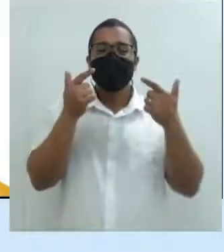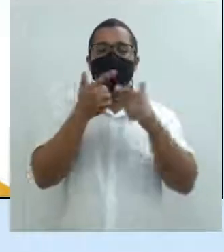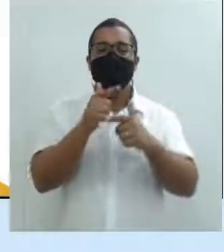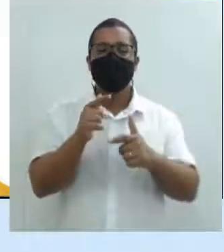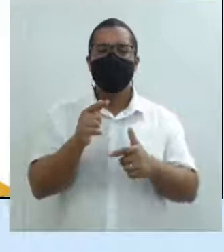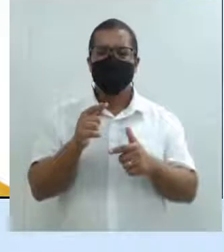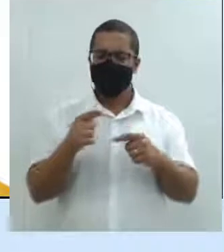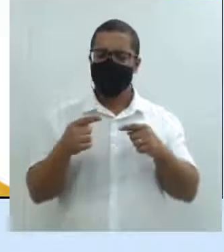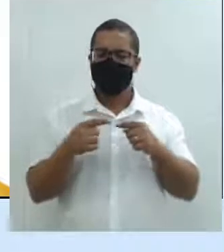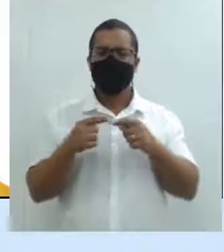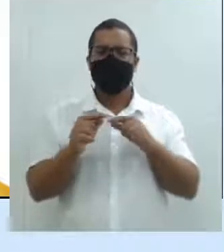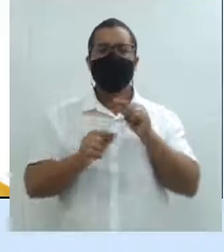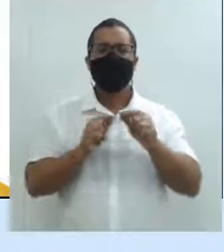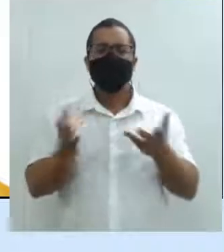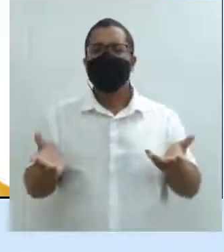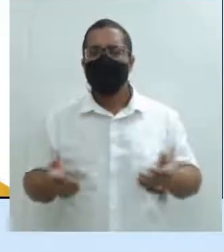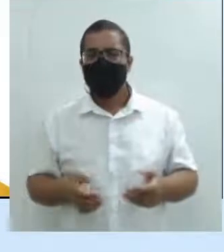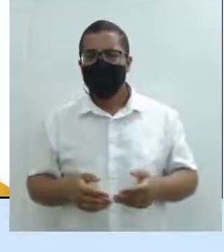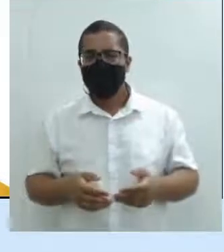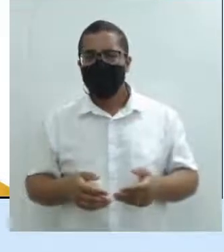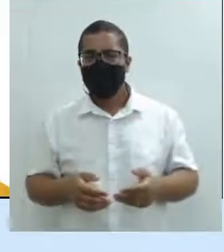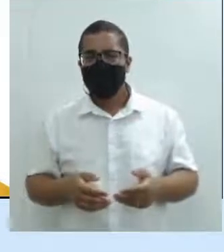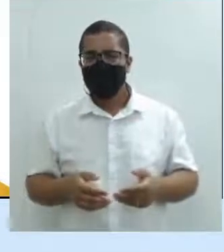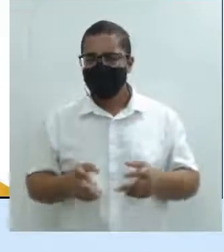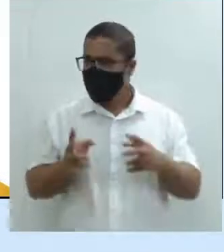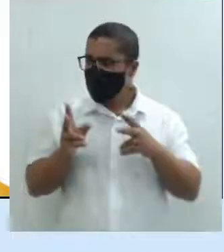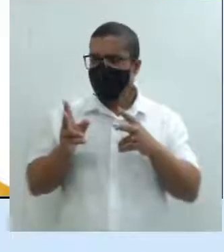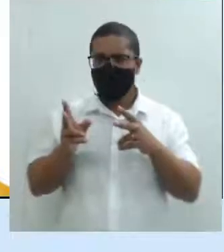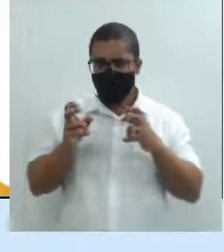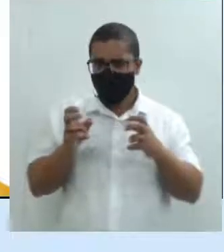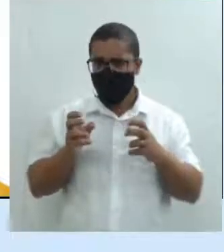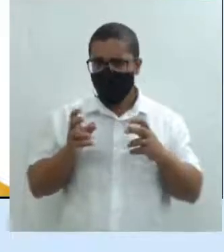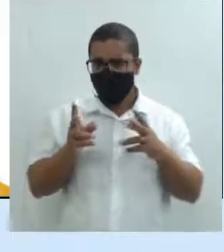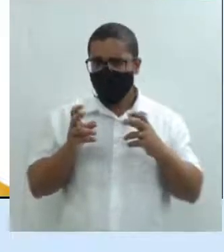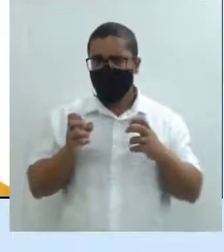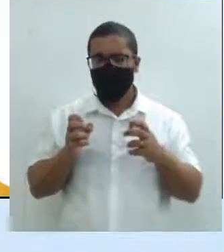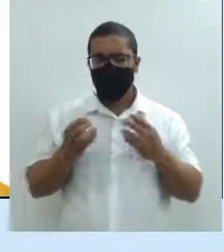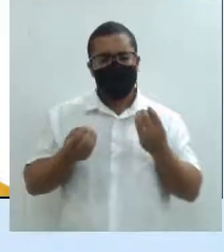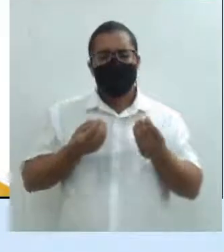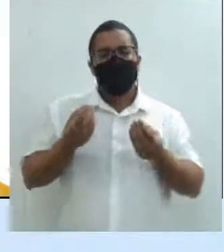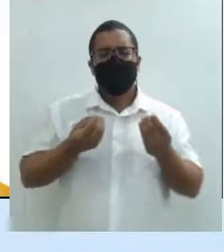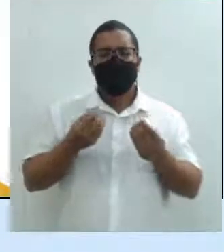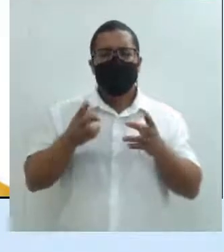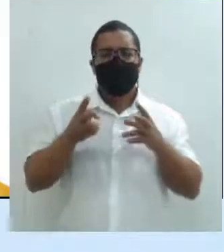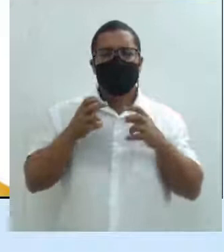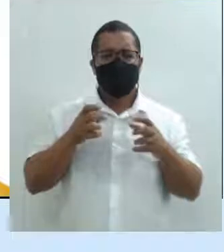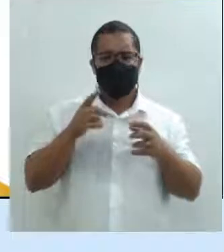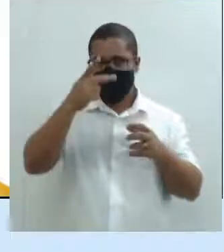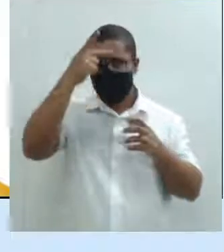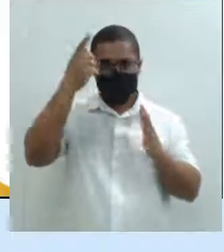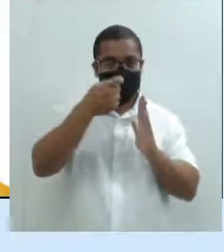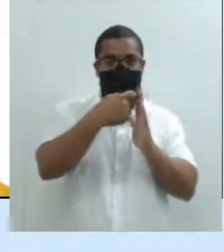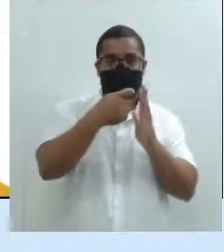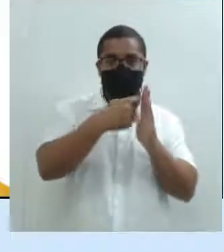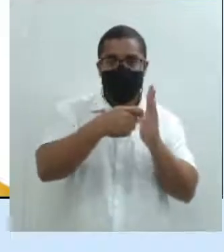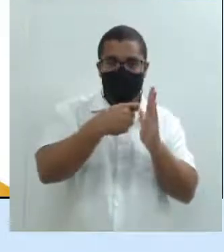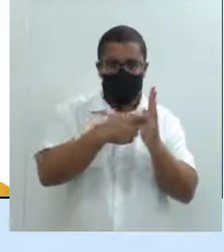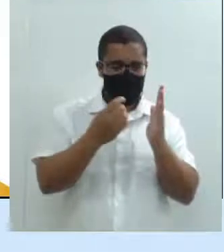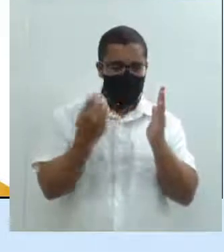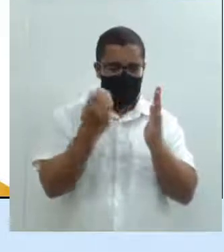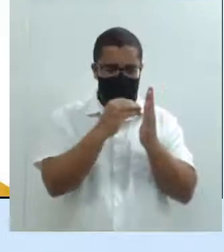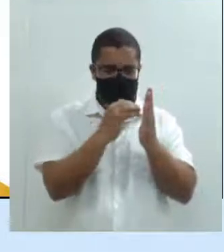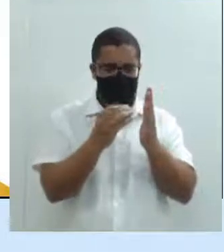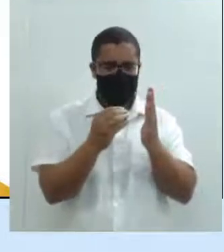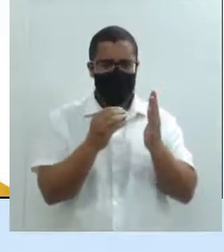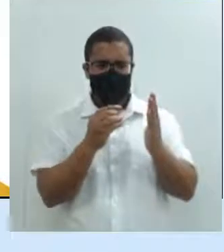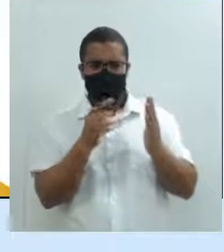nessa tirinha, gente? Vocês conseguiram perceber de que maneira o autor dessa tirinha conseguiu